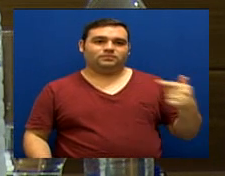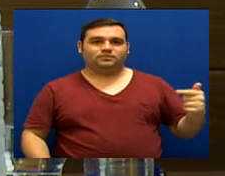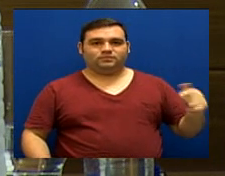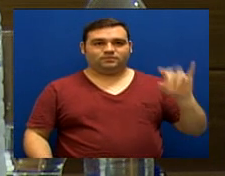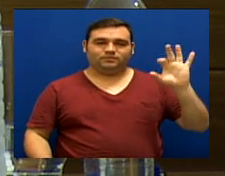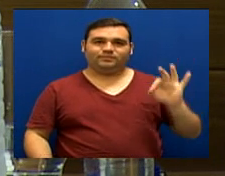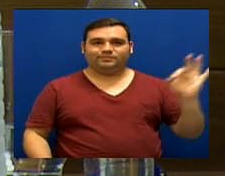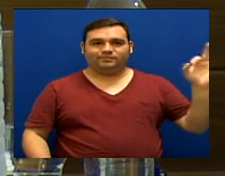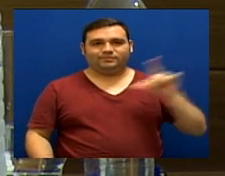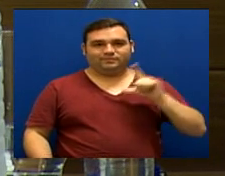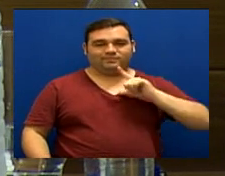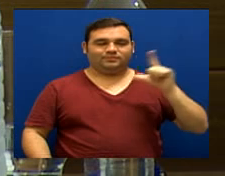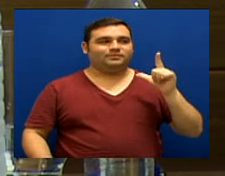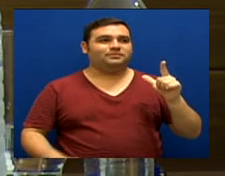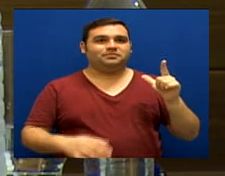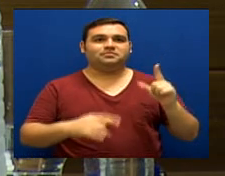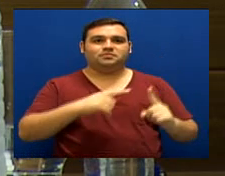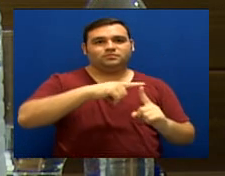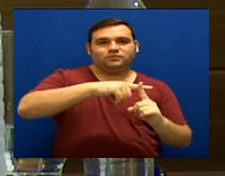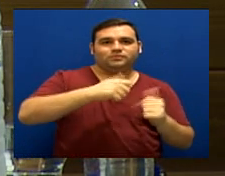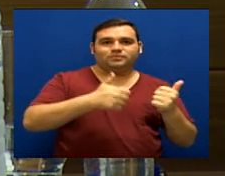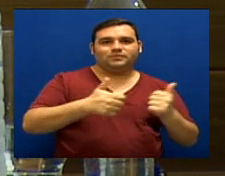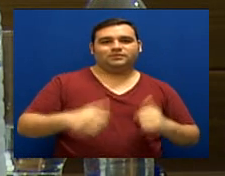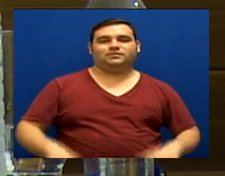problema porém positivo